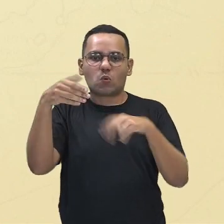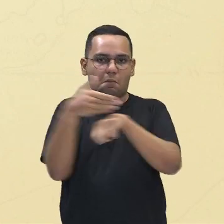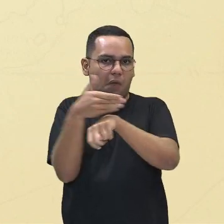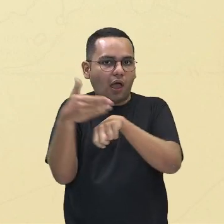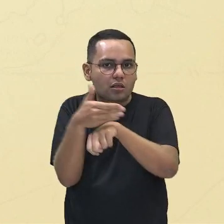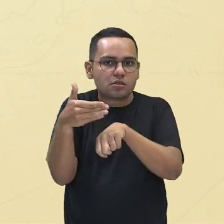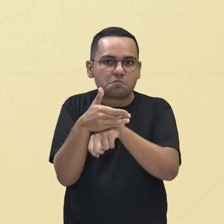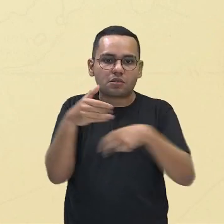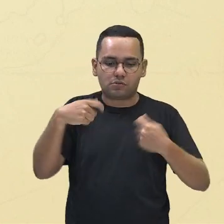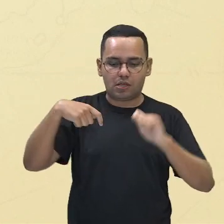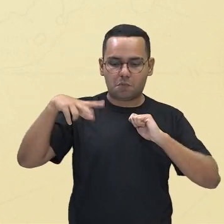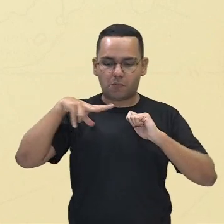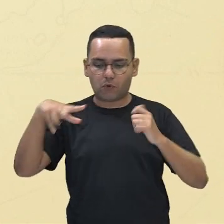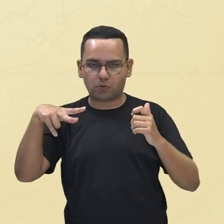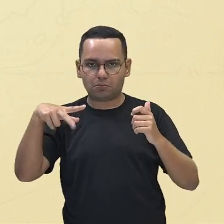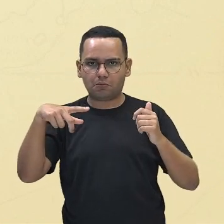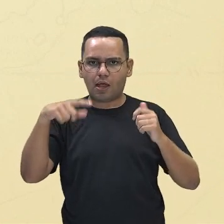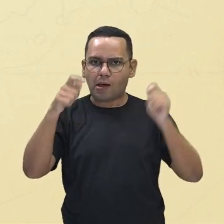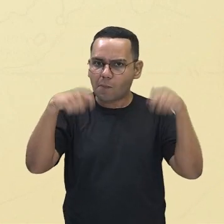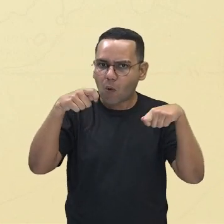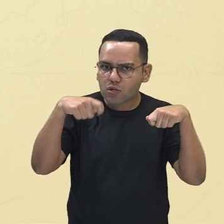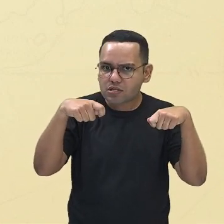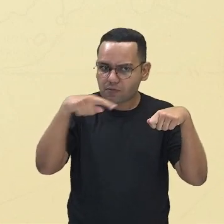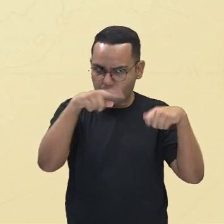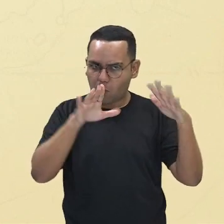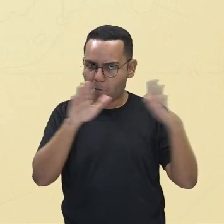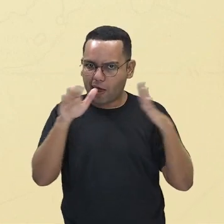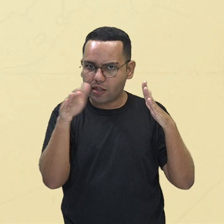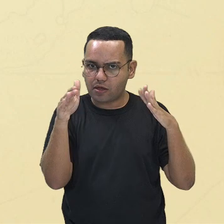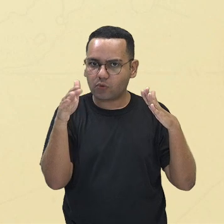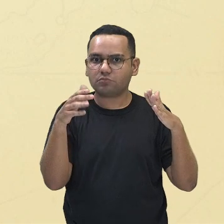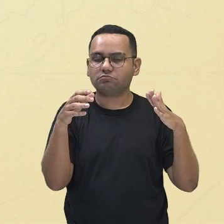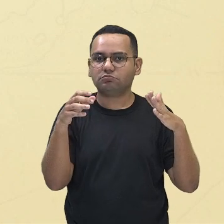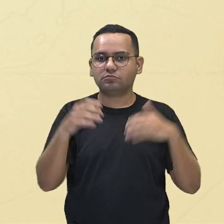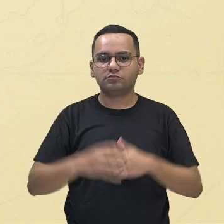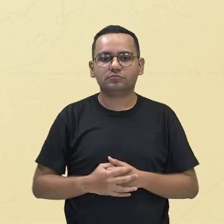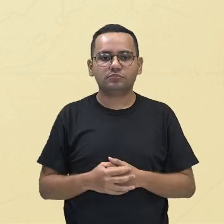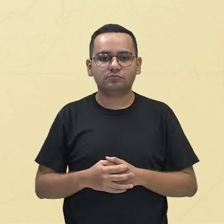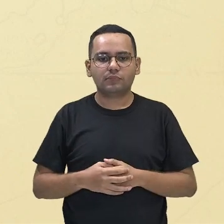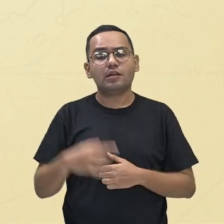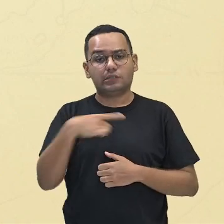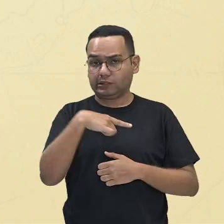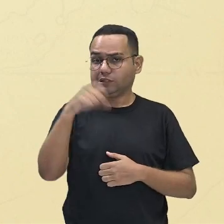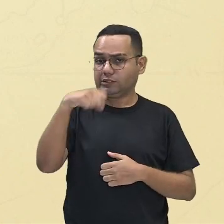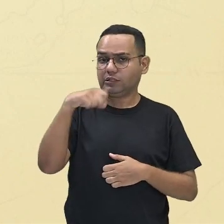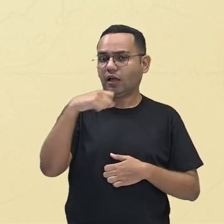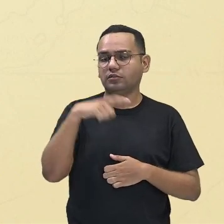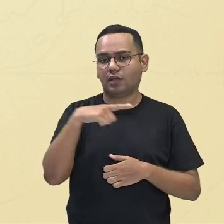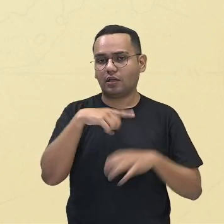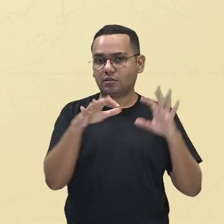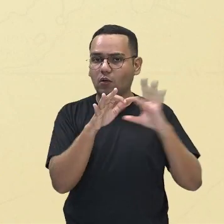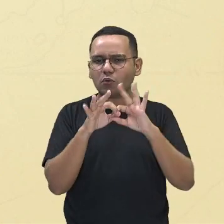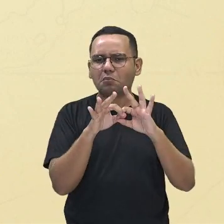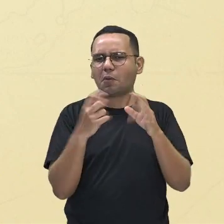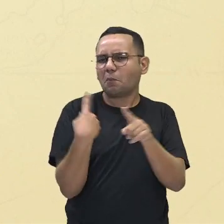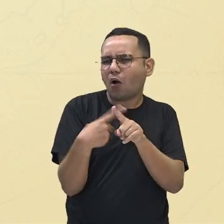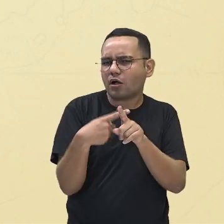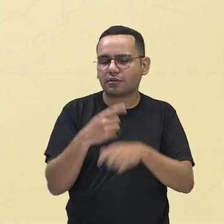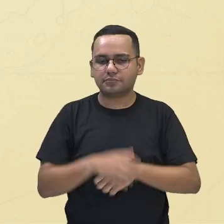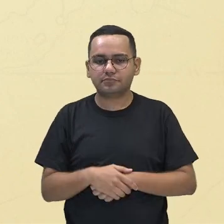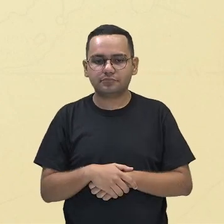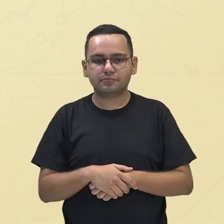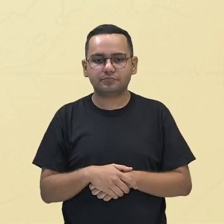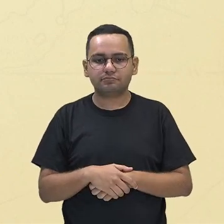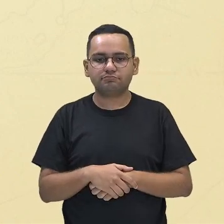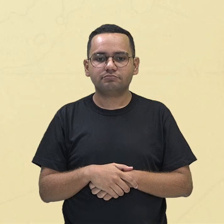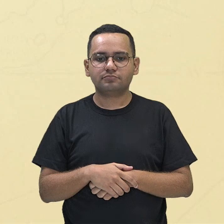era possível? Bem, nesse contexto, né, vai ocorrer essa união. Por quê? Qual foi o motivo? A